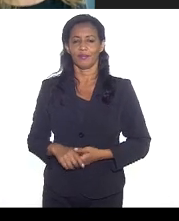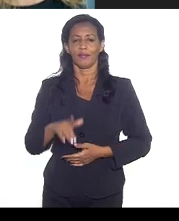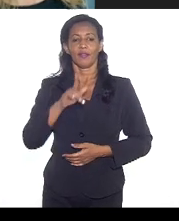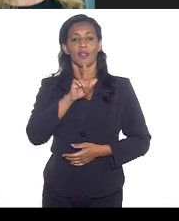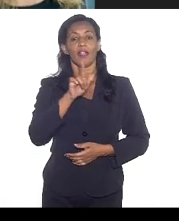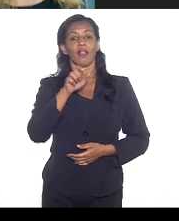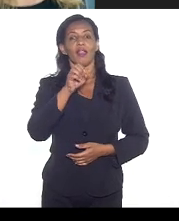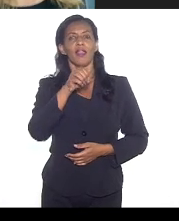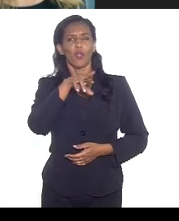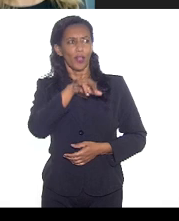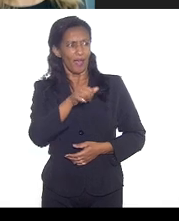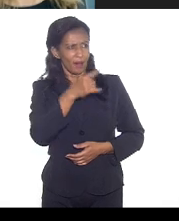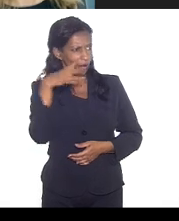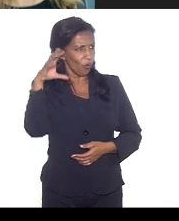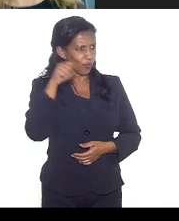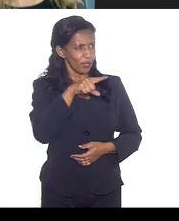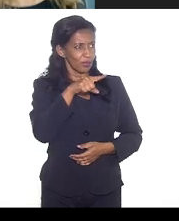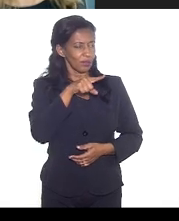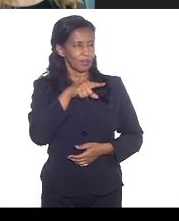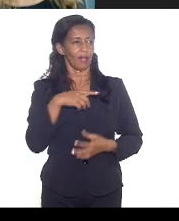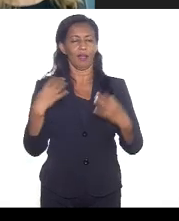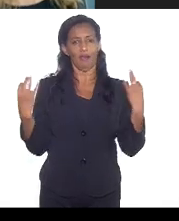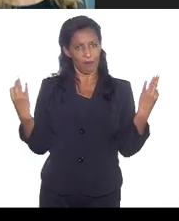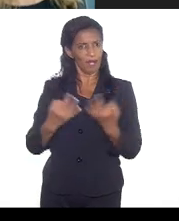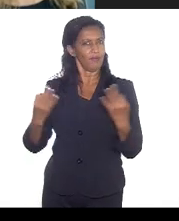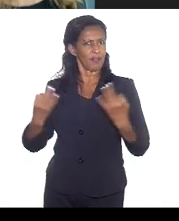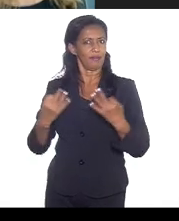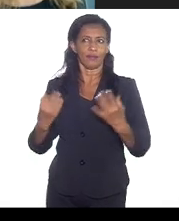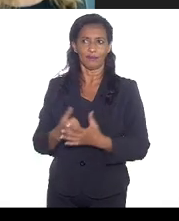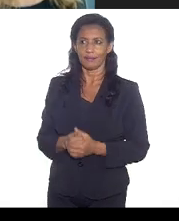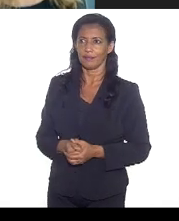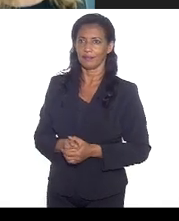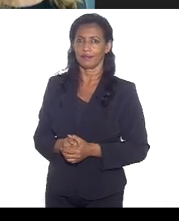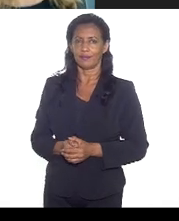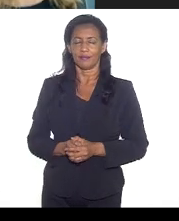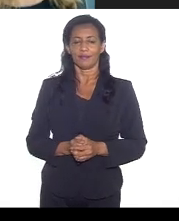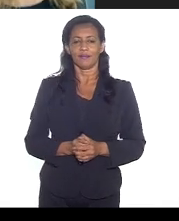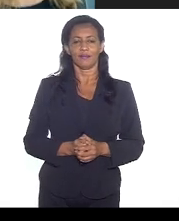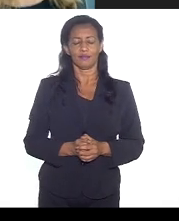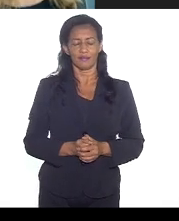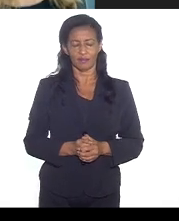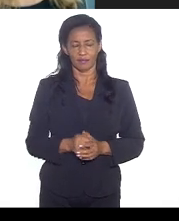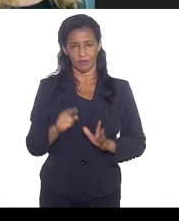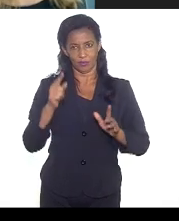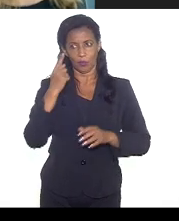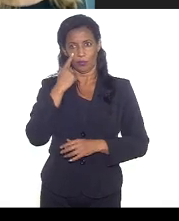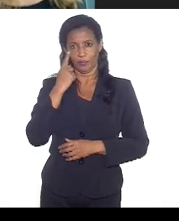Leonardo, está me ouvindo? Claro. Sim, perfeitamente, deputado. Olha só.